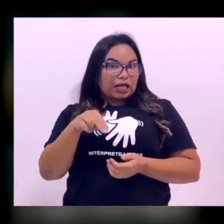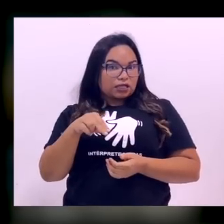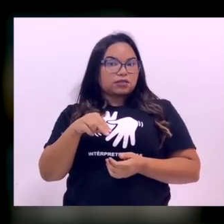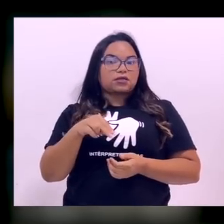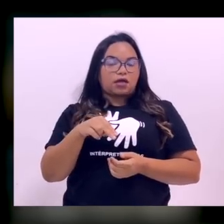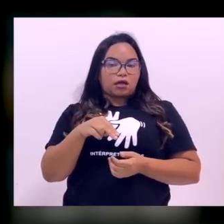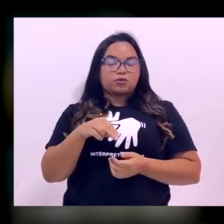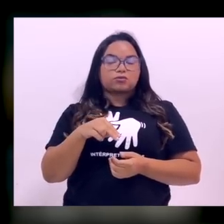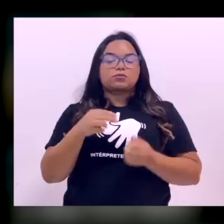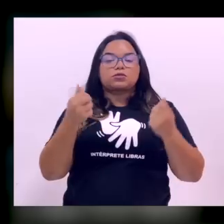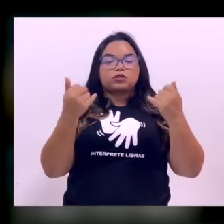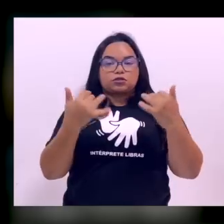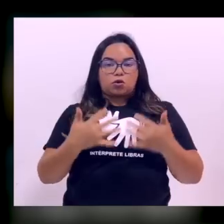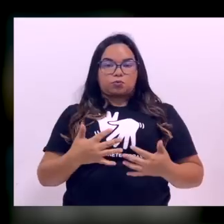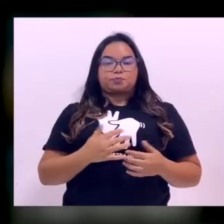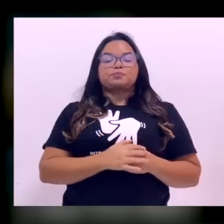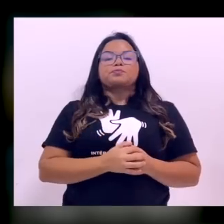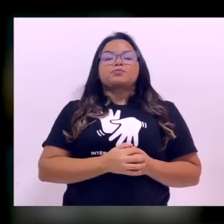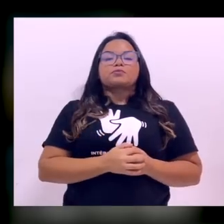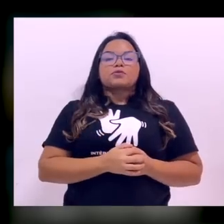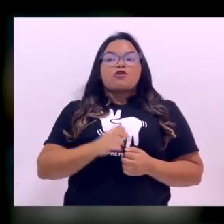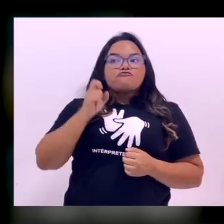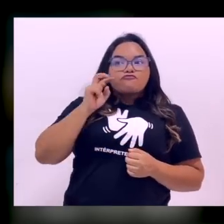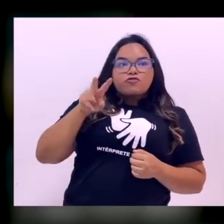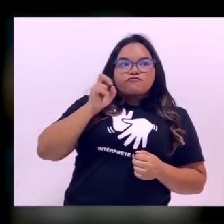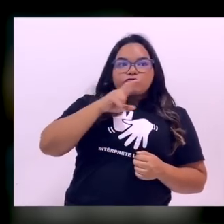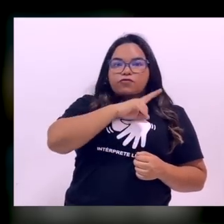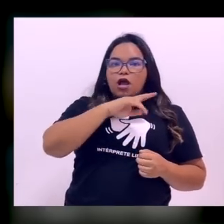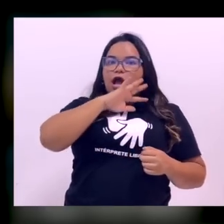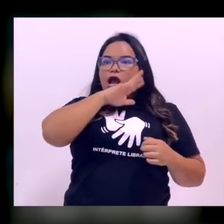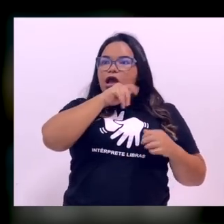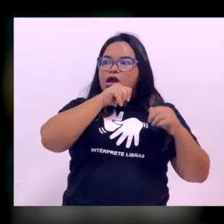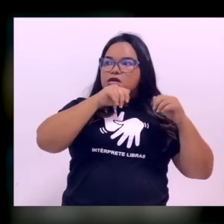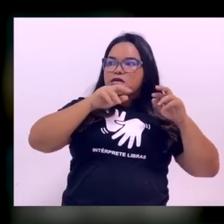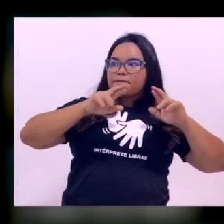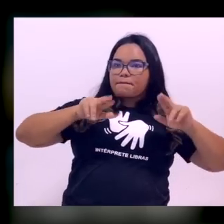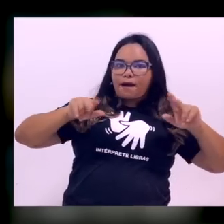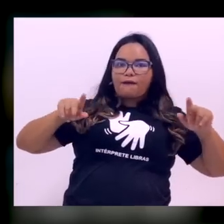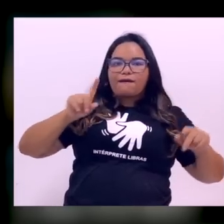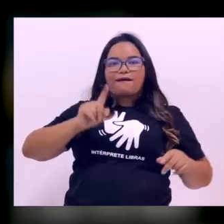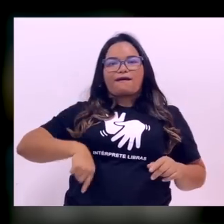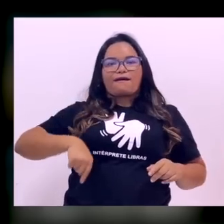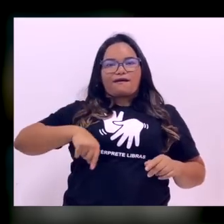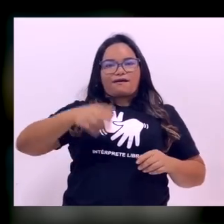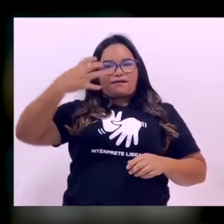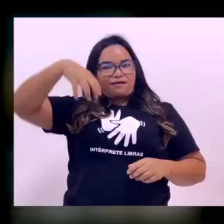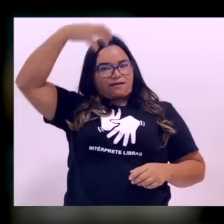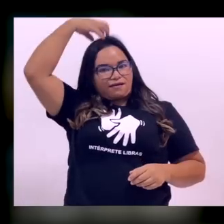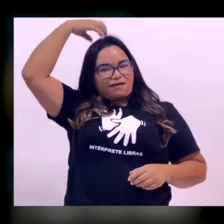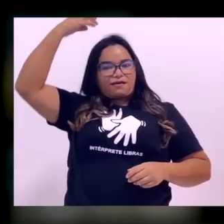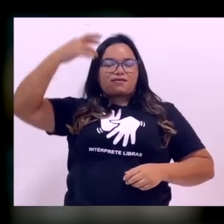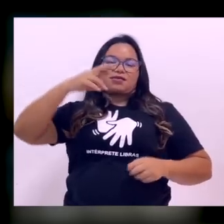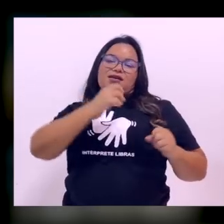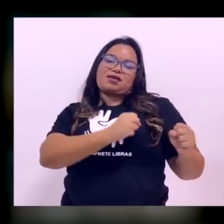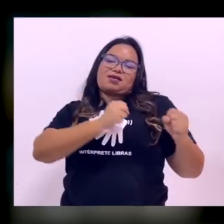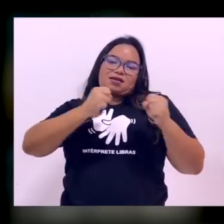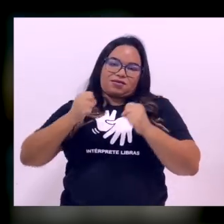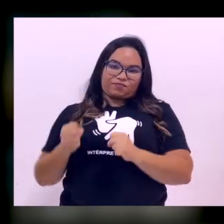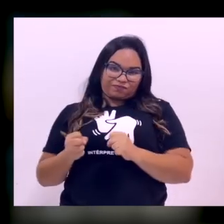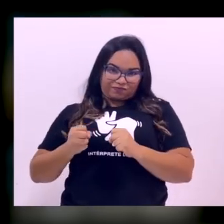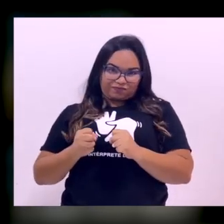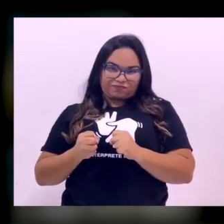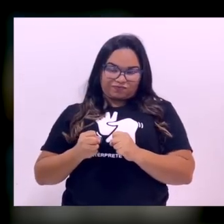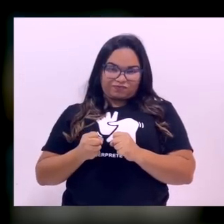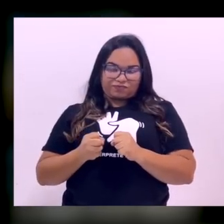verso 17 diz: E as bestas que vistes são reinos ou reis.